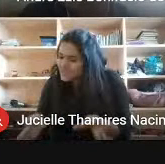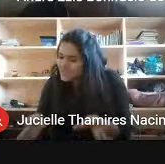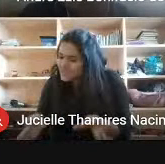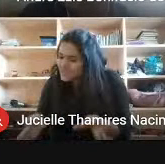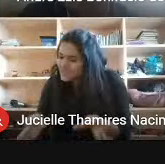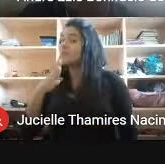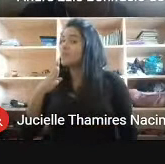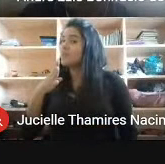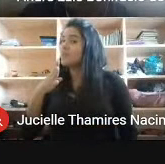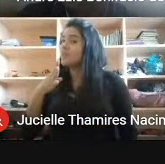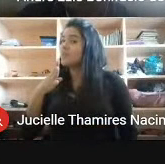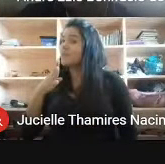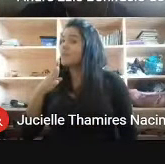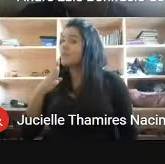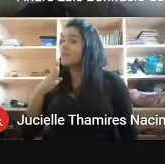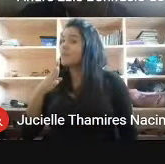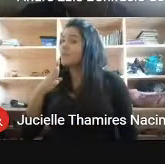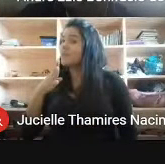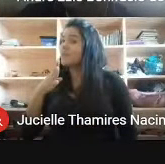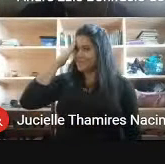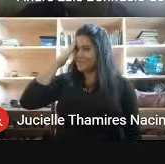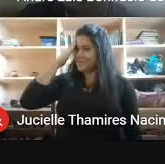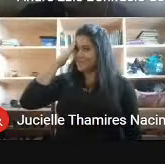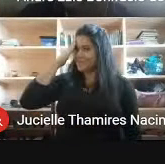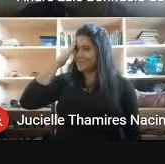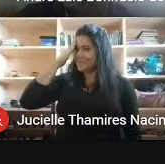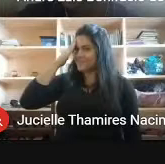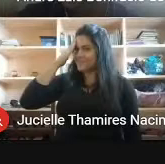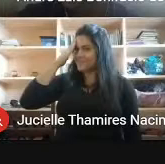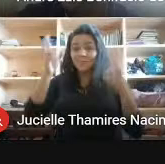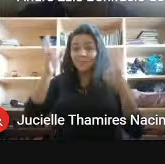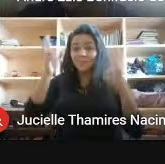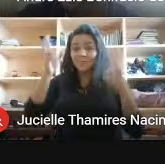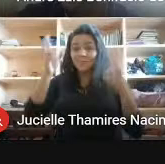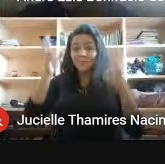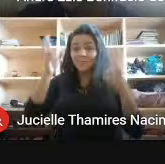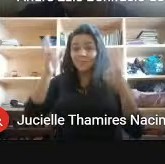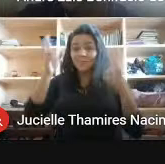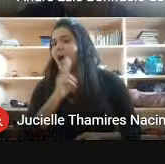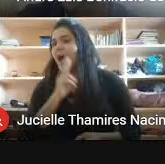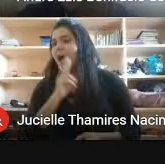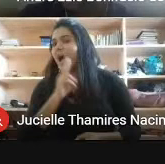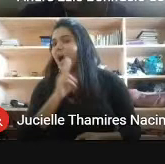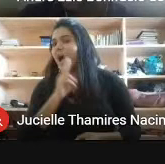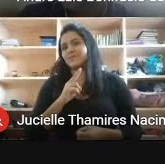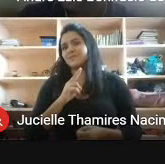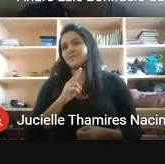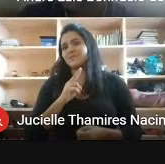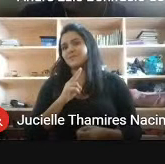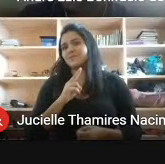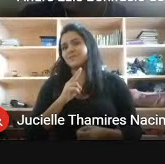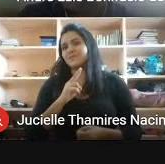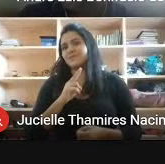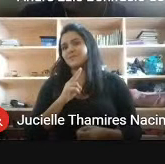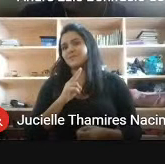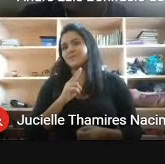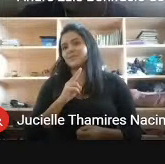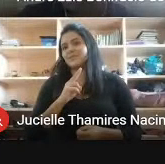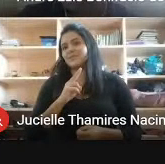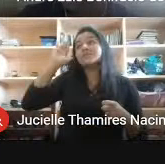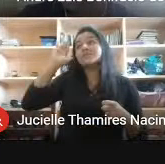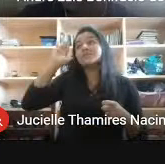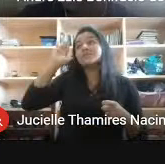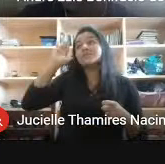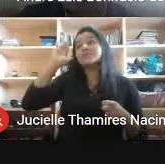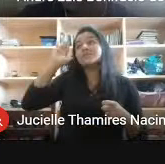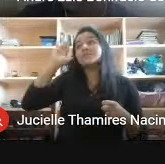norteava esses profissionais. Mas eu me deparei com médicos que não sabiam a prescrição correta de uma dose de